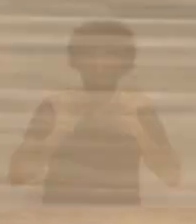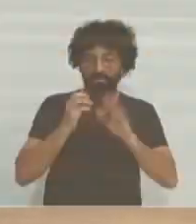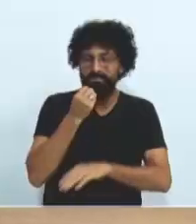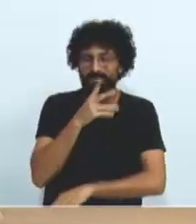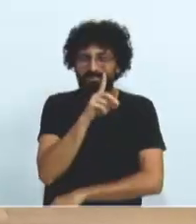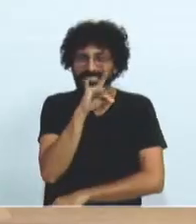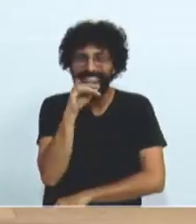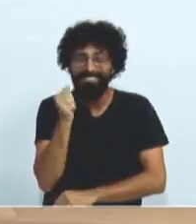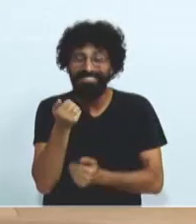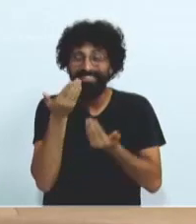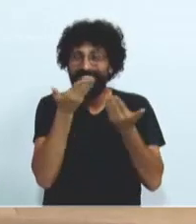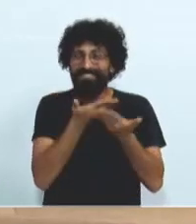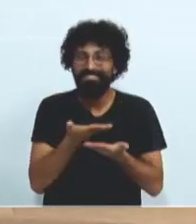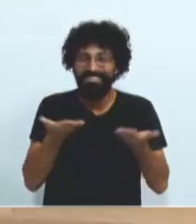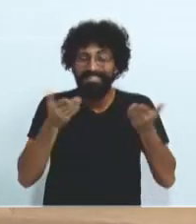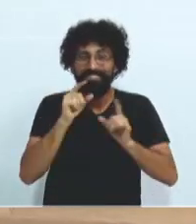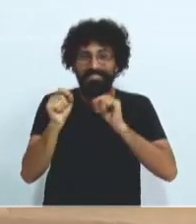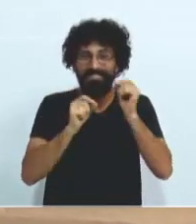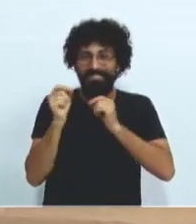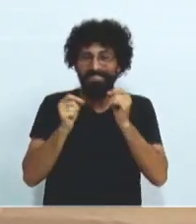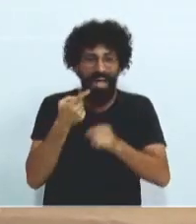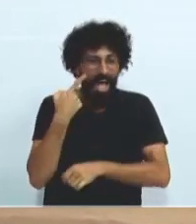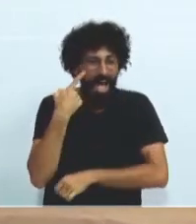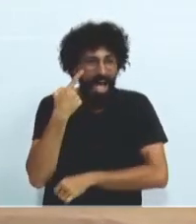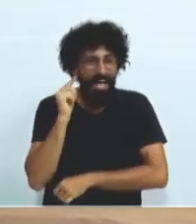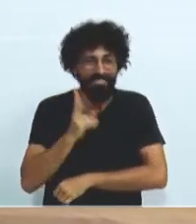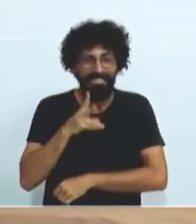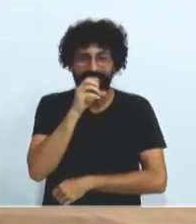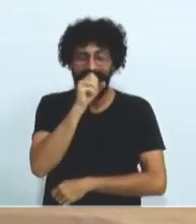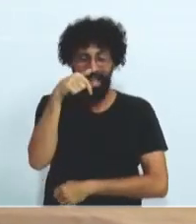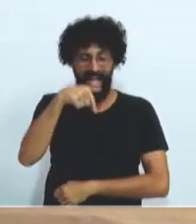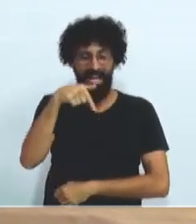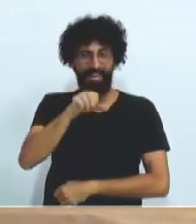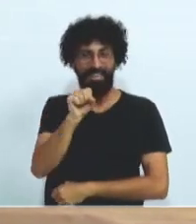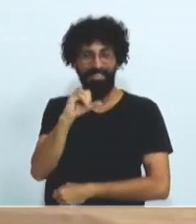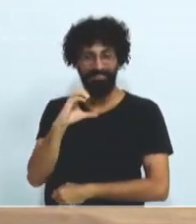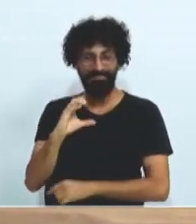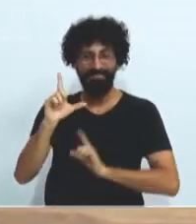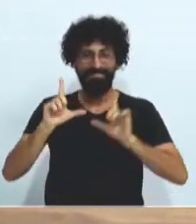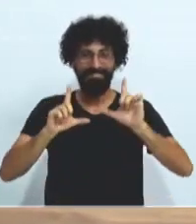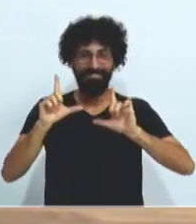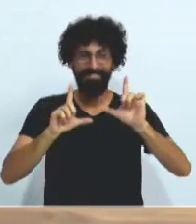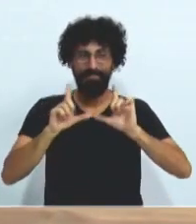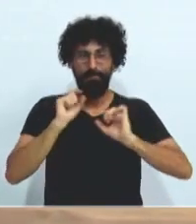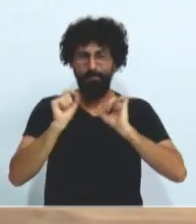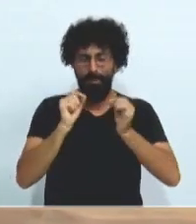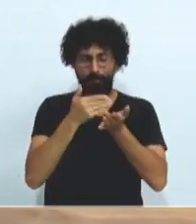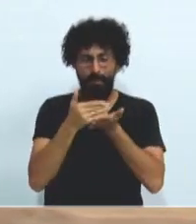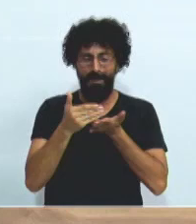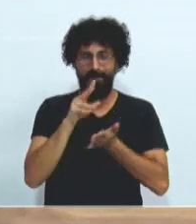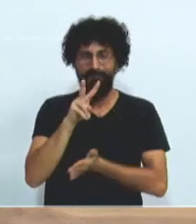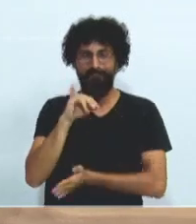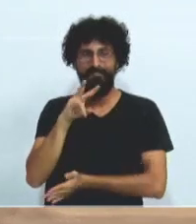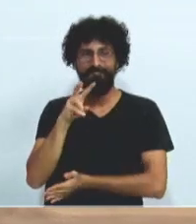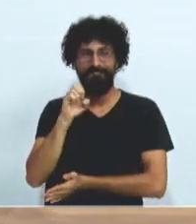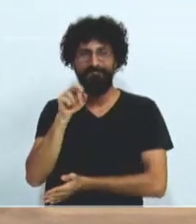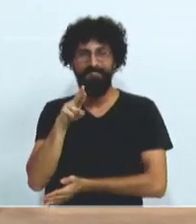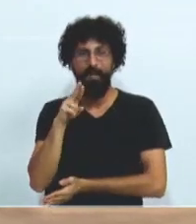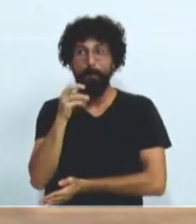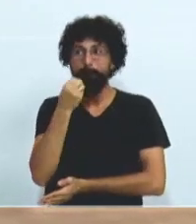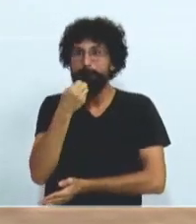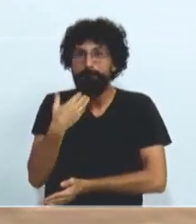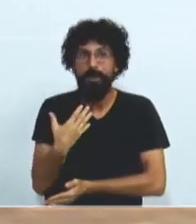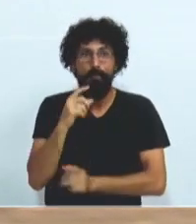muito bom dia a você que nos acompanha todos os sábados aqui na tela da SIC TV, dando início ao nosso Viver Bem, falando de saúde, de qualidade de vida,